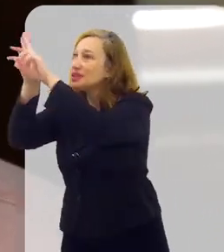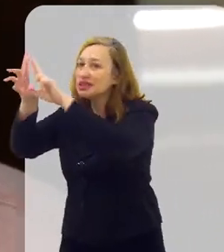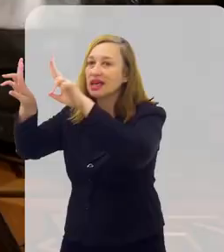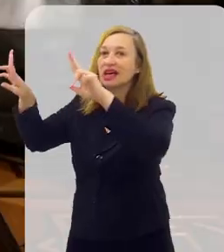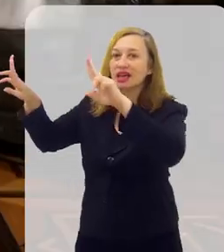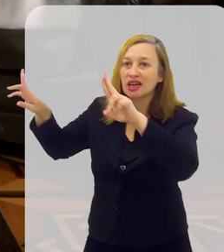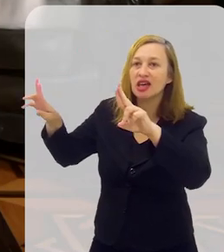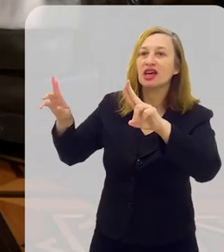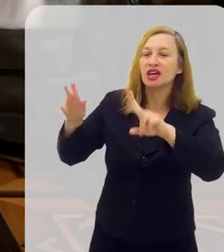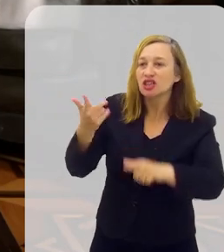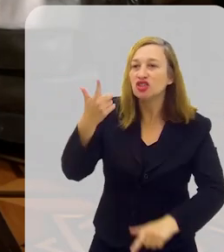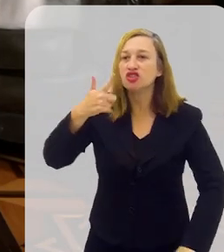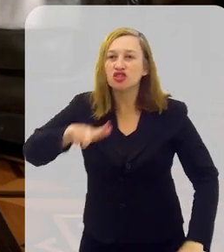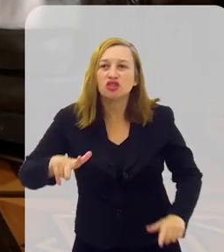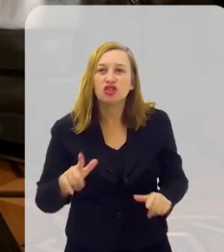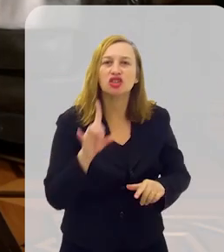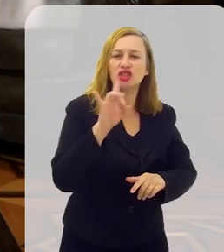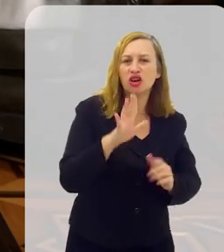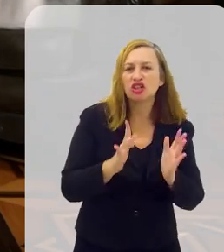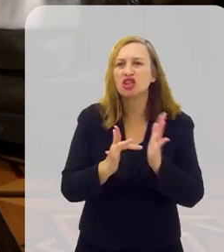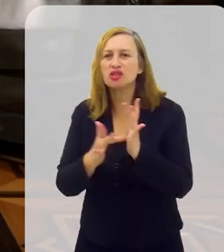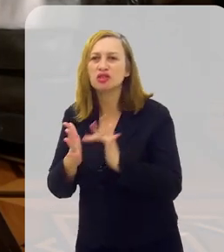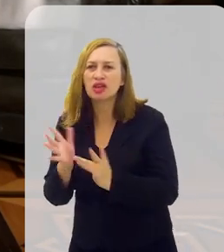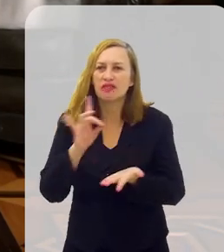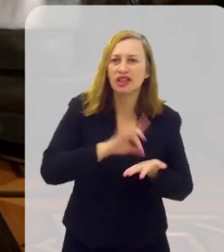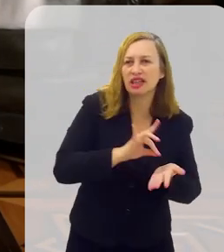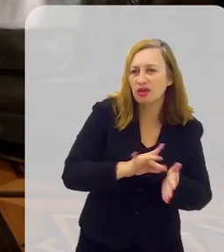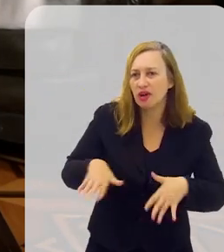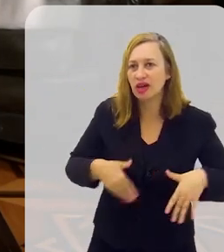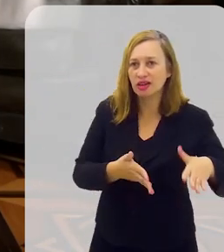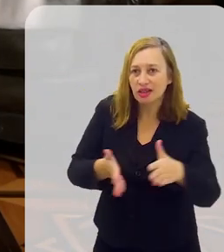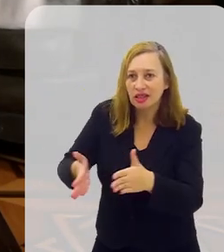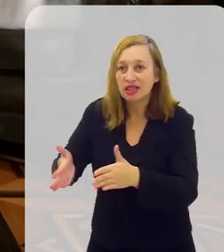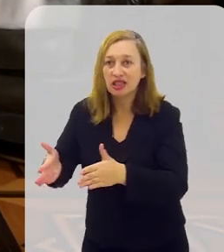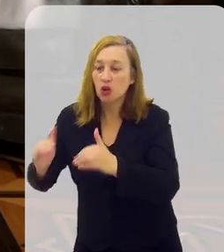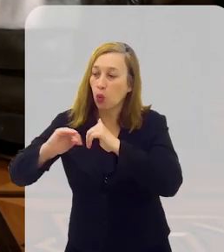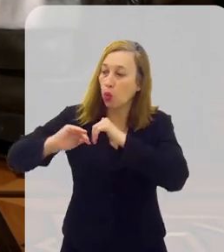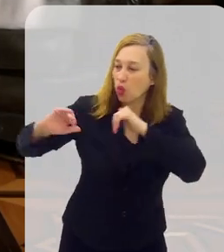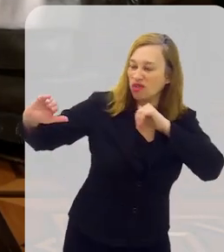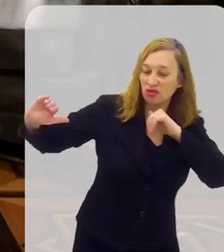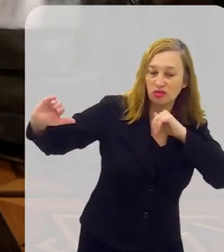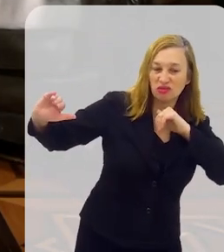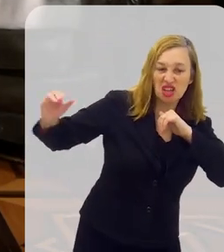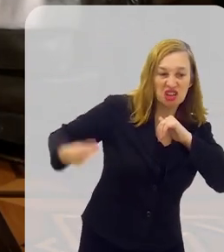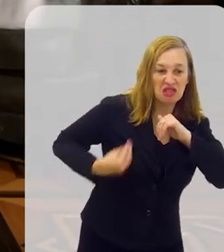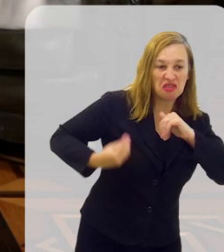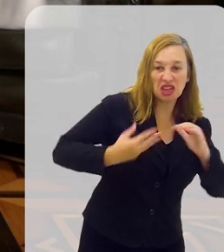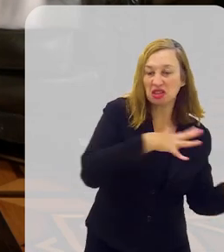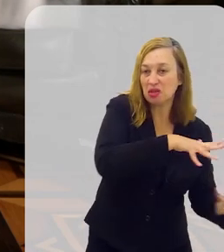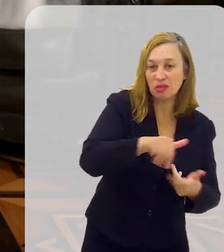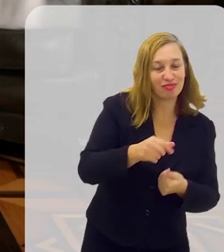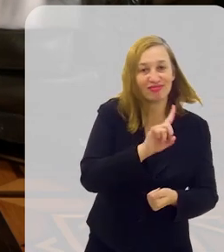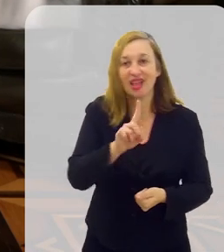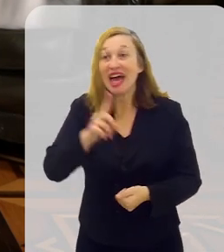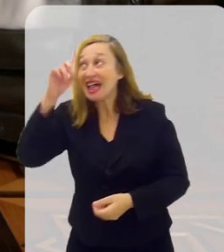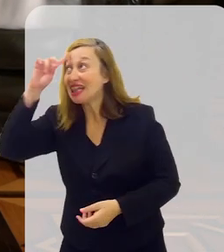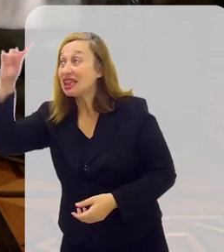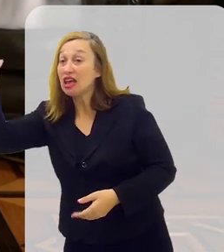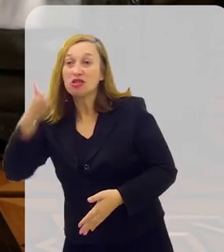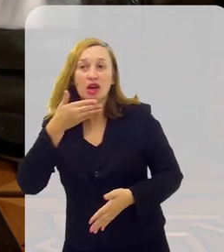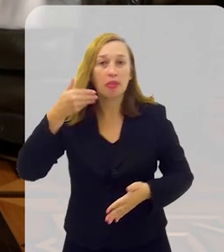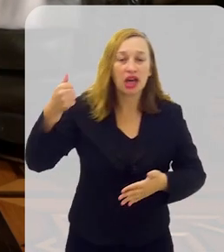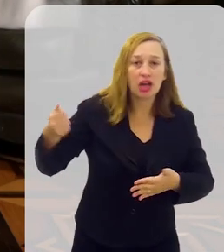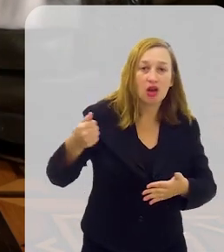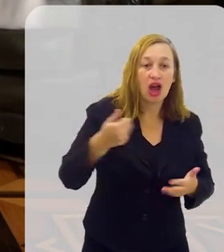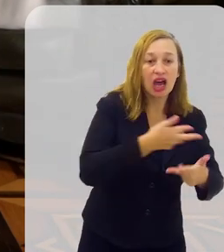leva lá pro céu, lá pro céu, lá pro céu. E eu vou de rap mais uma vez. Só Jesus é a verdade, é o caminho. Sem Jesus não dá